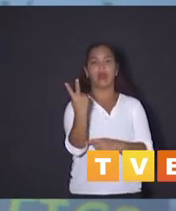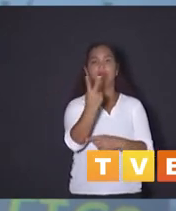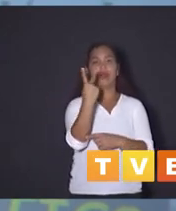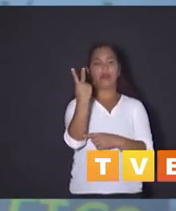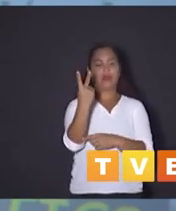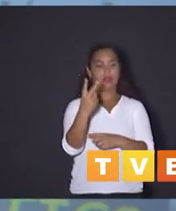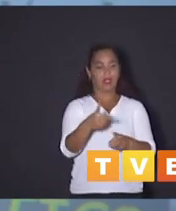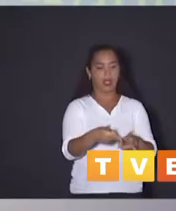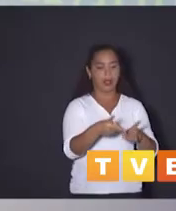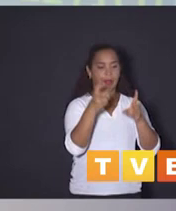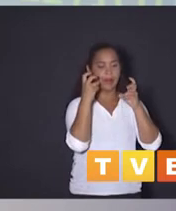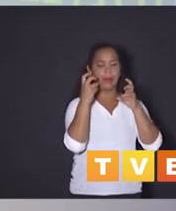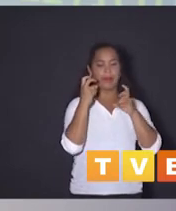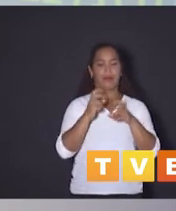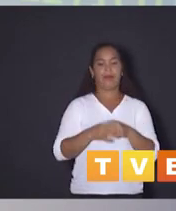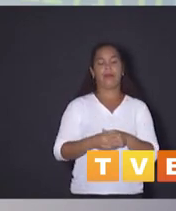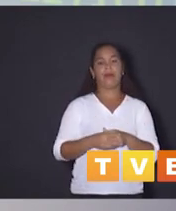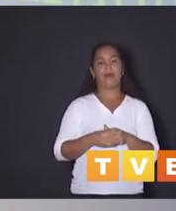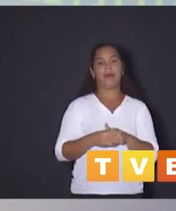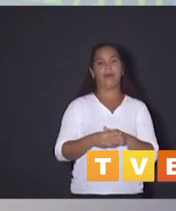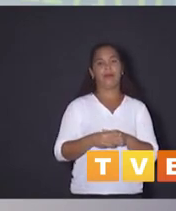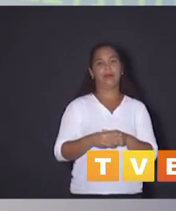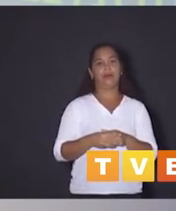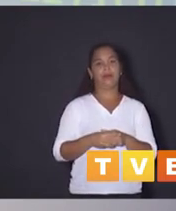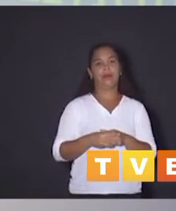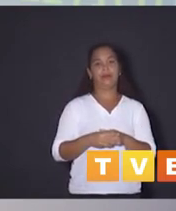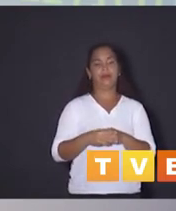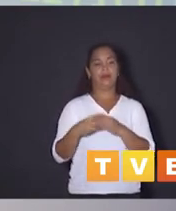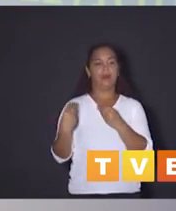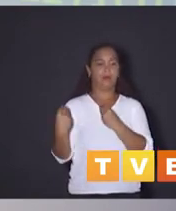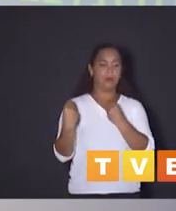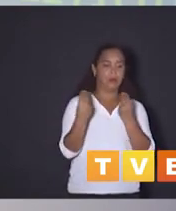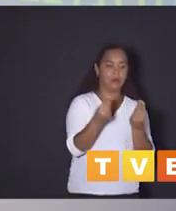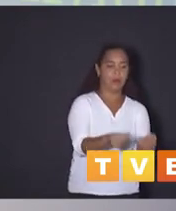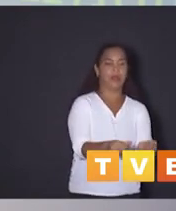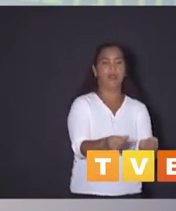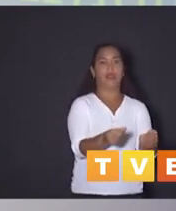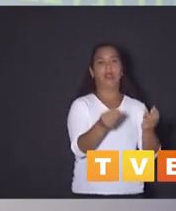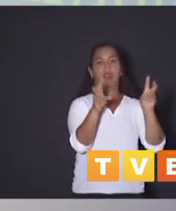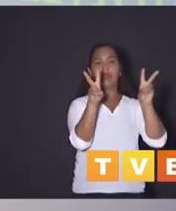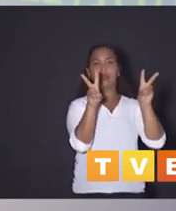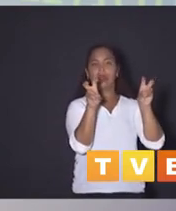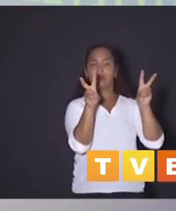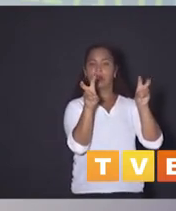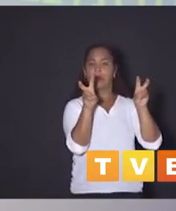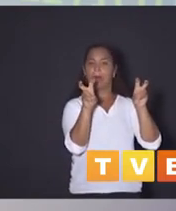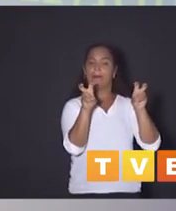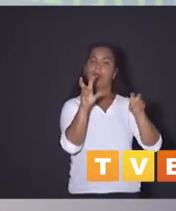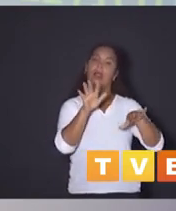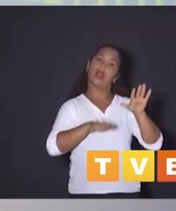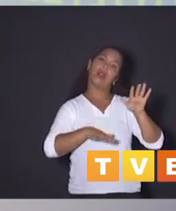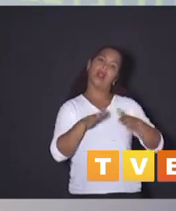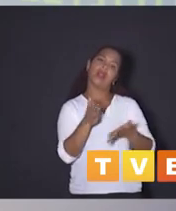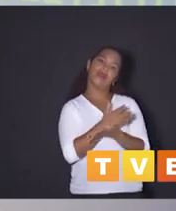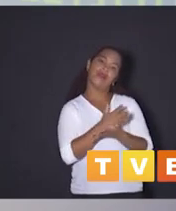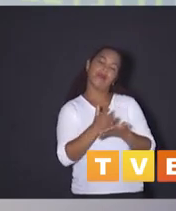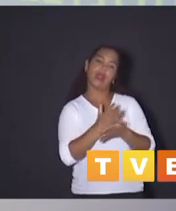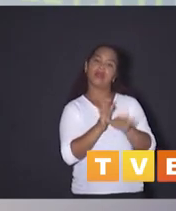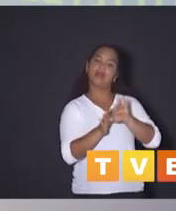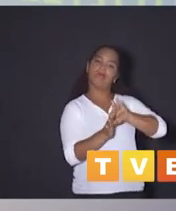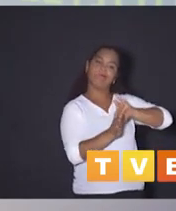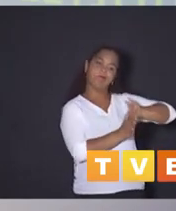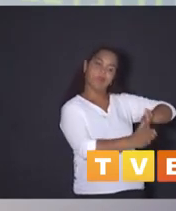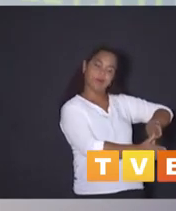reconhecer que possam é trazer por samento temas que muitas vezes ficam relegados então